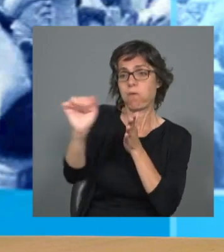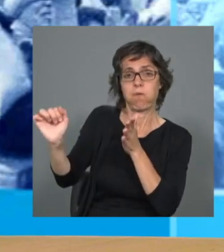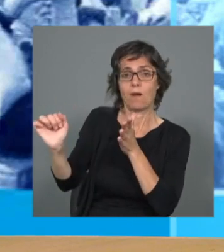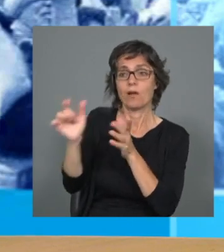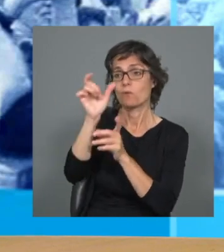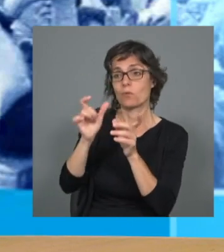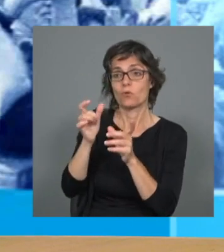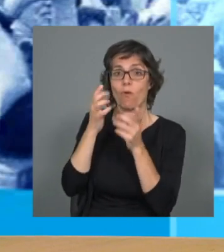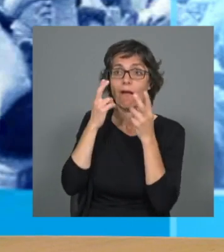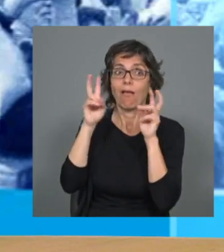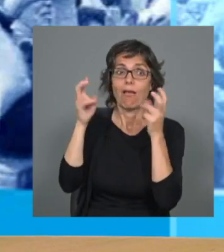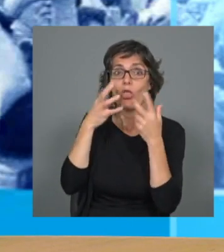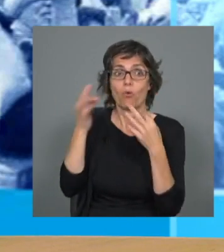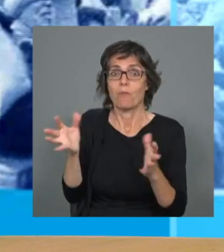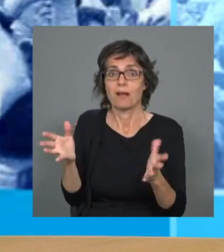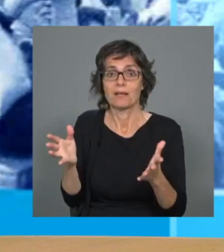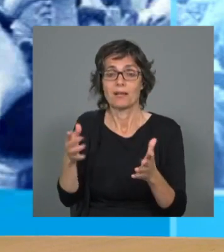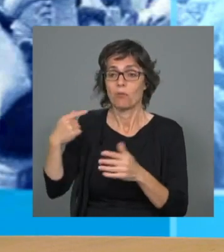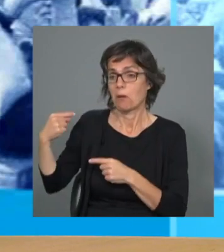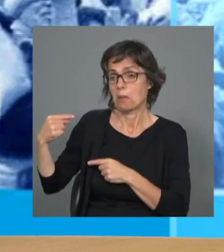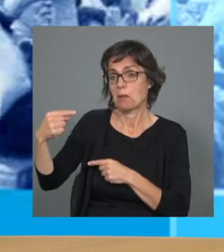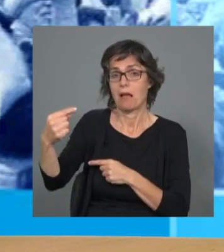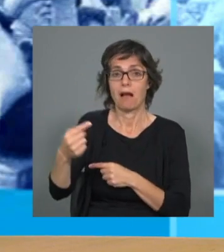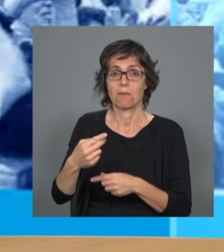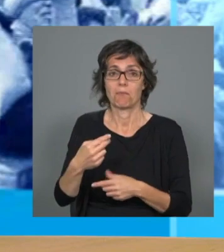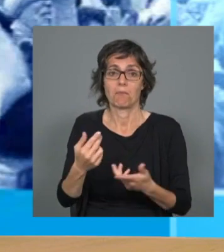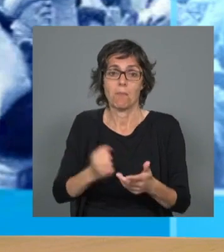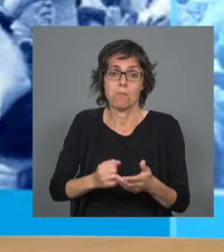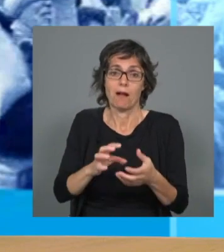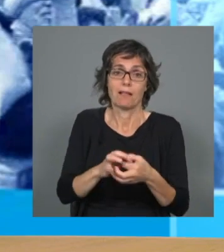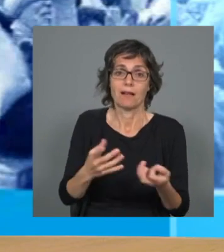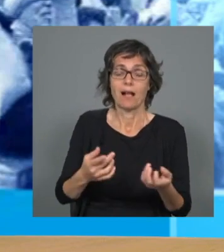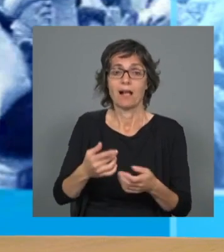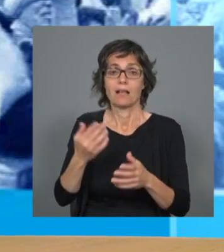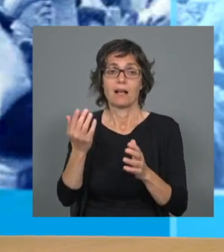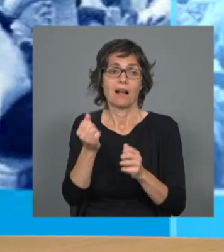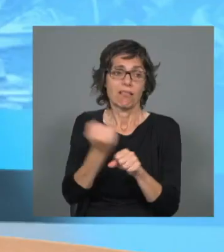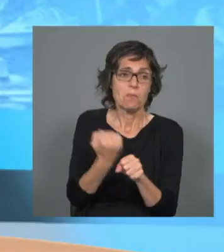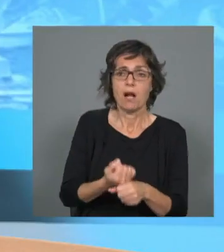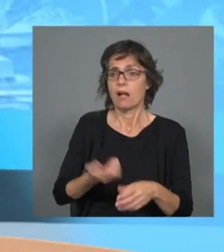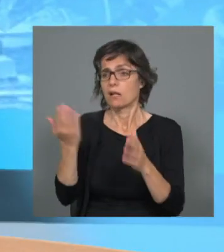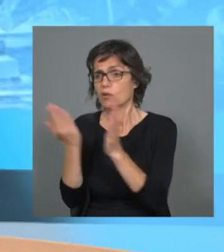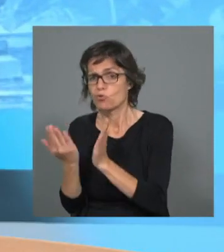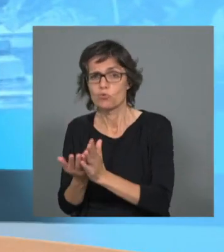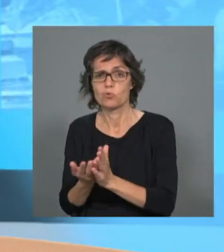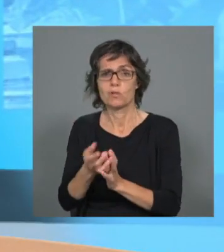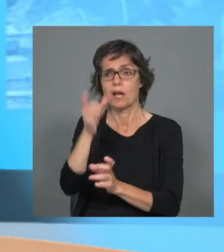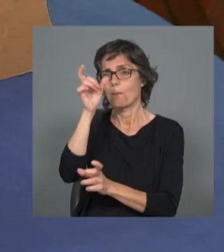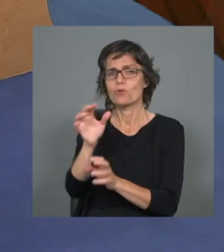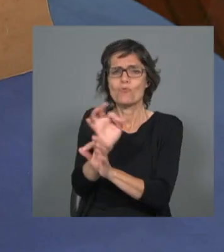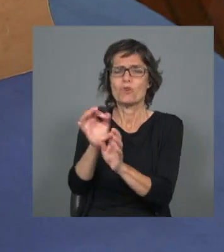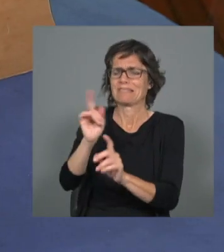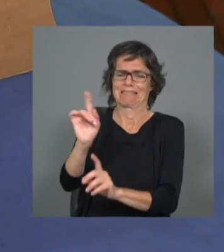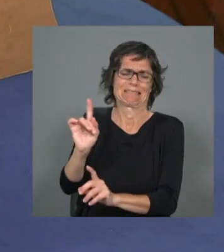normais, católicas, que vivem o seu dia-a-dia, que saem de casa todos os dias para ir trabalhar, para ir estudar. Não são pessoas perfeitas, são pessoas que